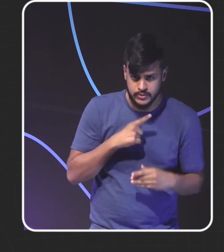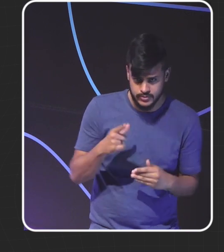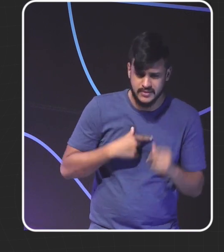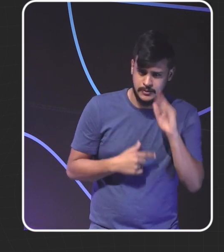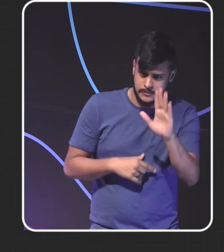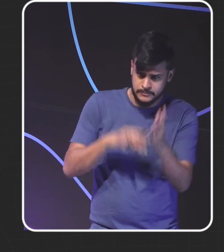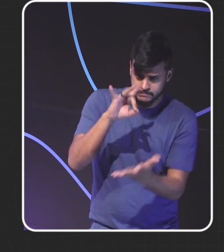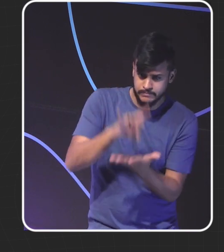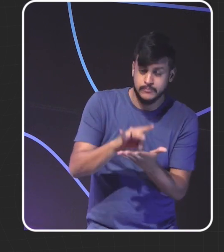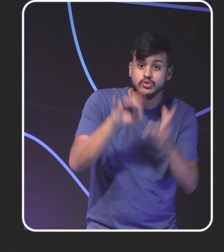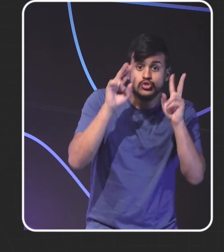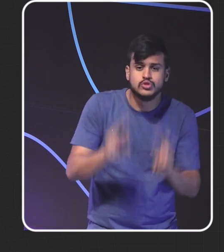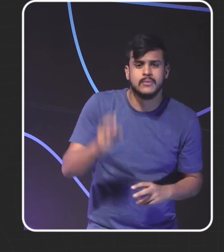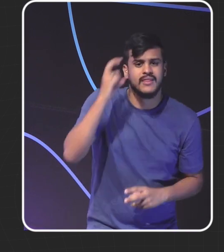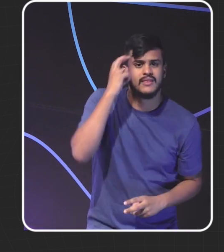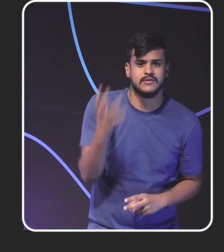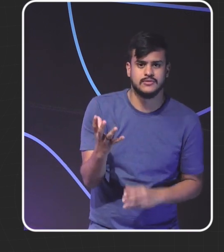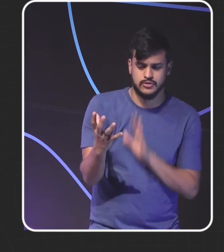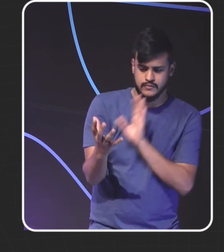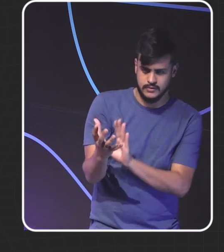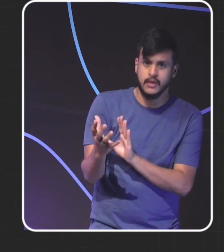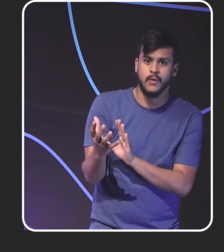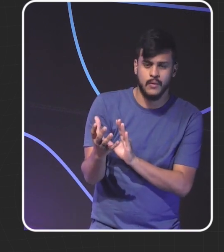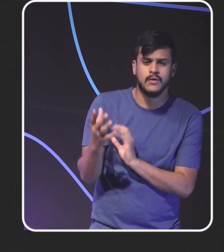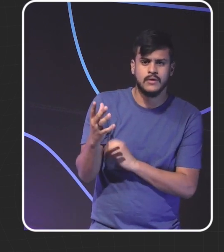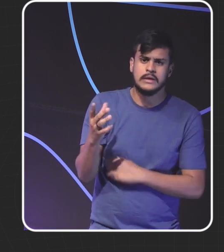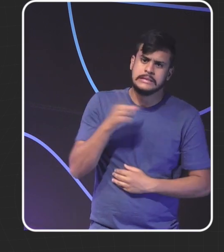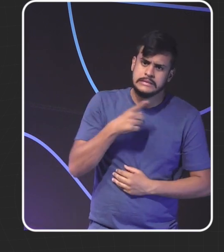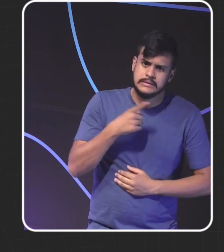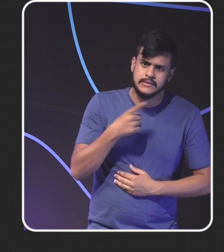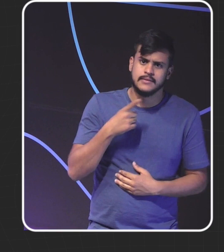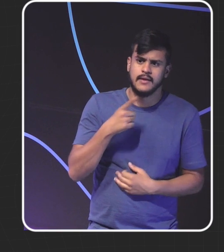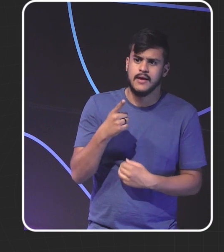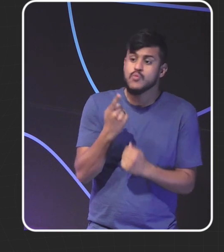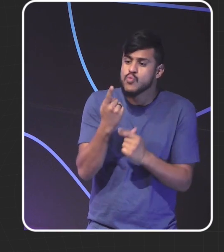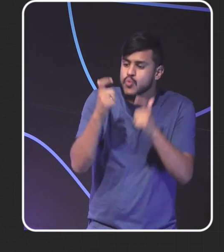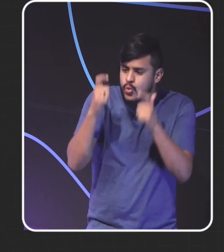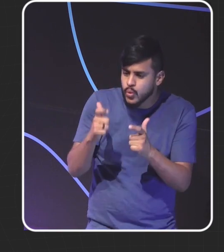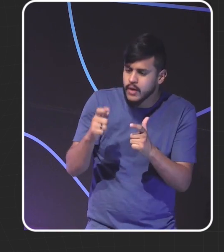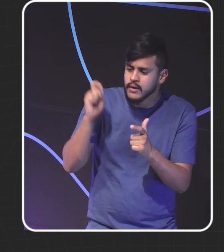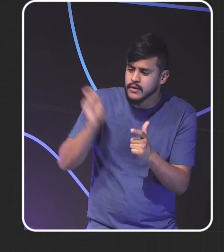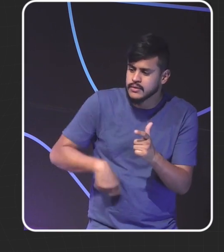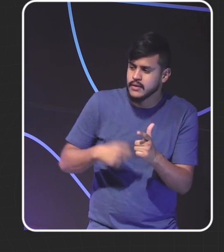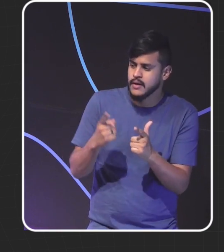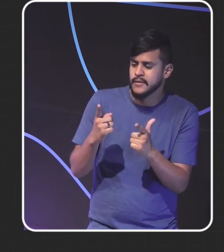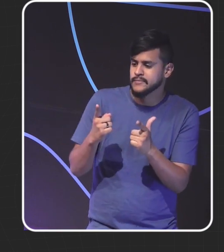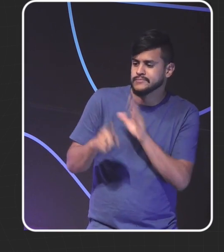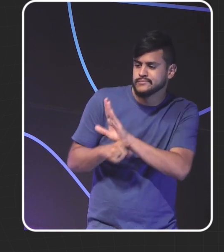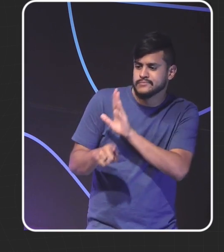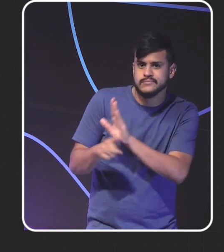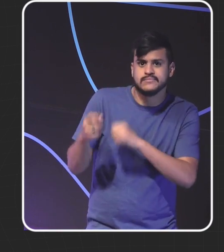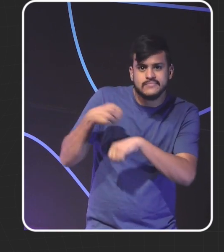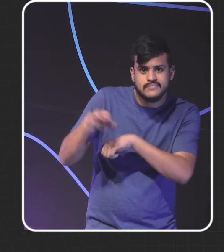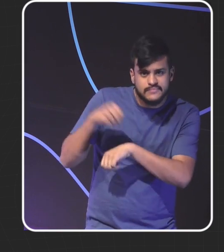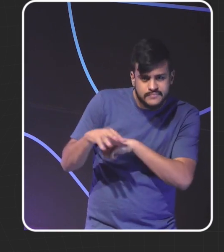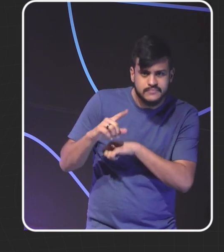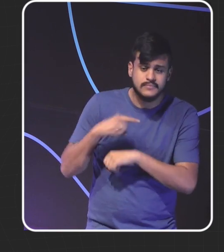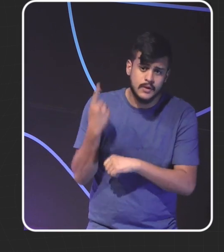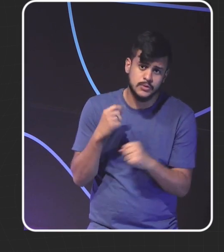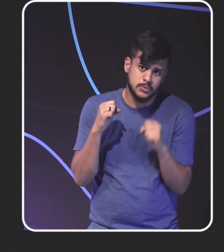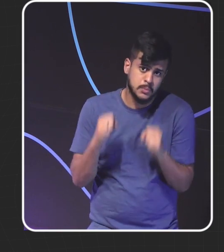pensando em inteligência artificial, teria algum local específico para fazer esse tipo de colaboração que a gente